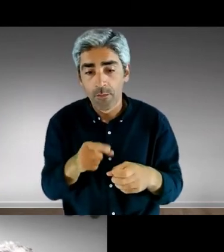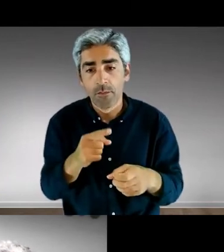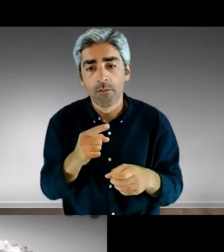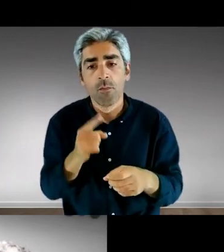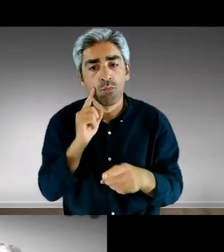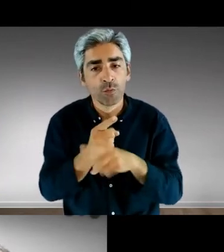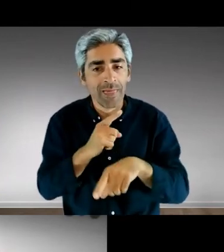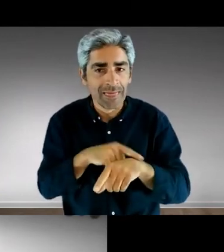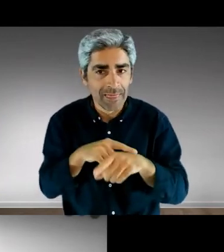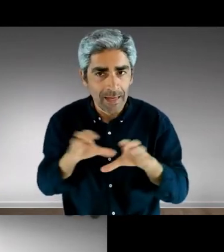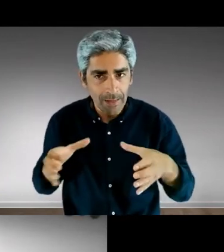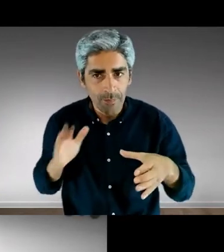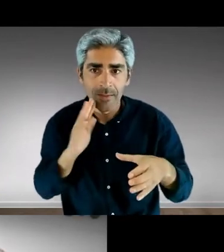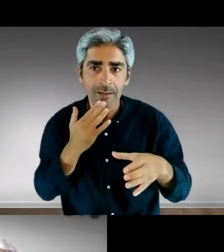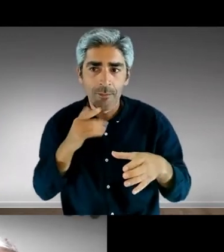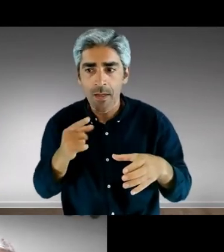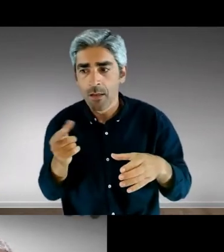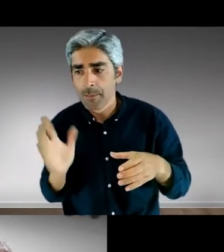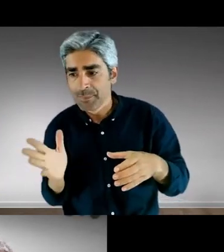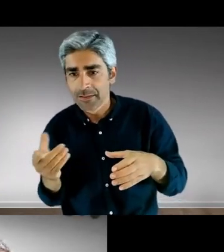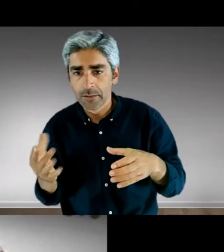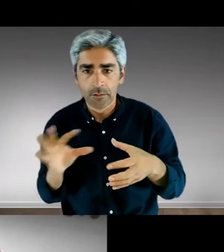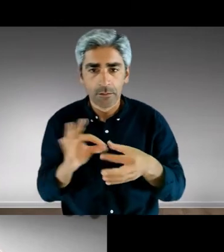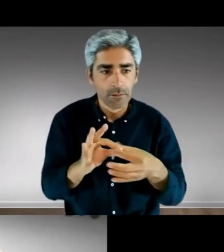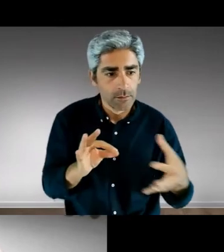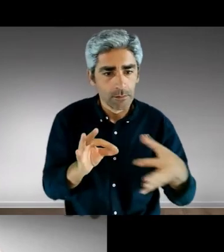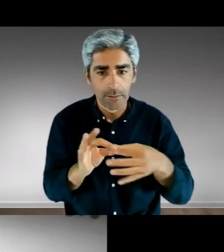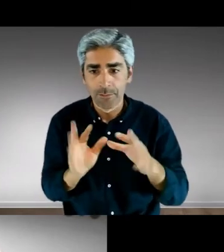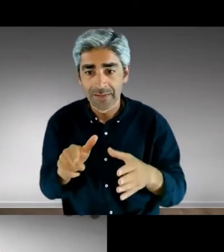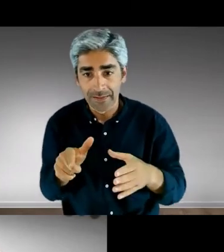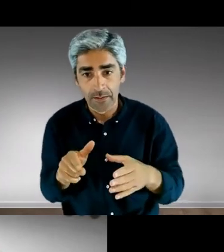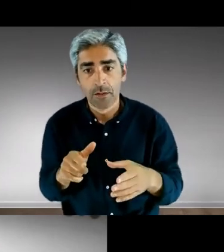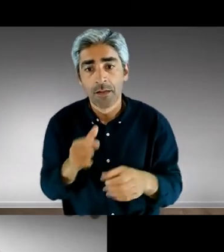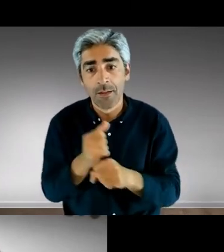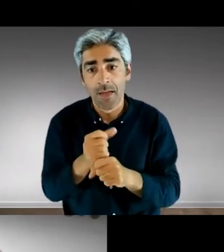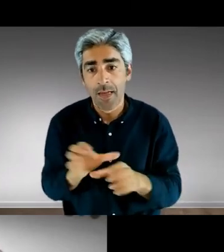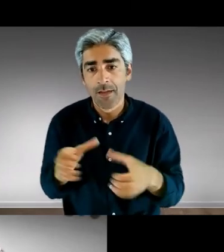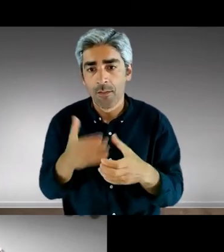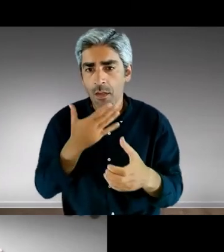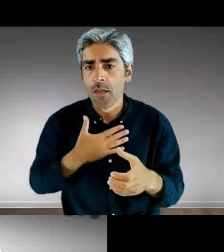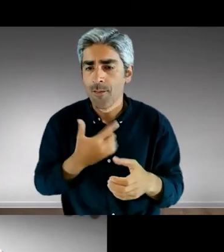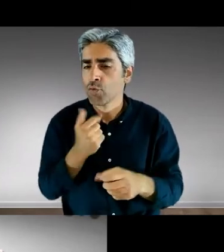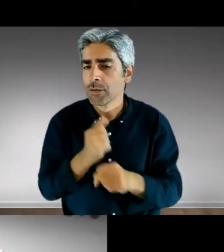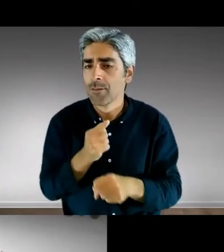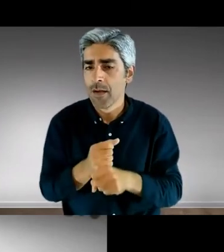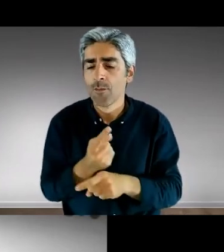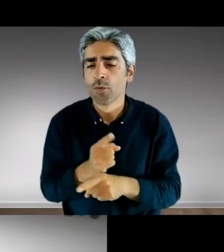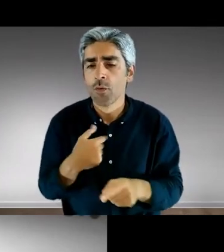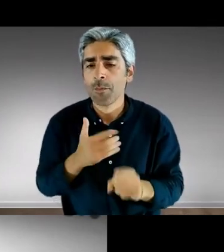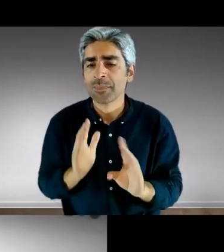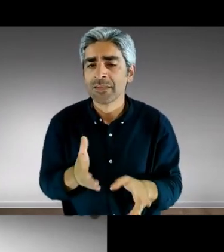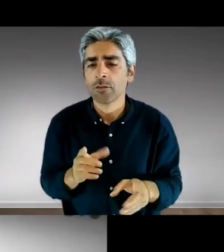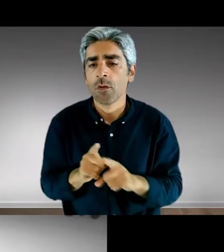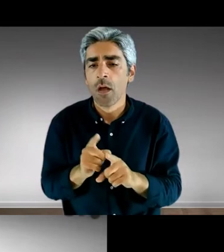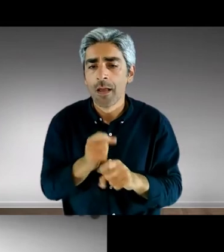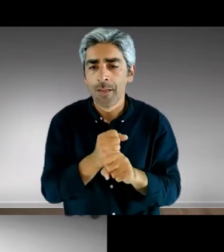mesmo tempo e está dependente umas das outras, a tal interdependência, trabalhar em equipa dá muito trabalho, porque eu tenho